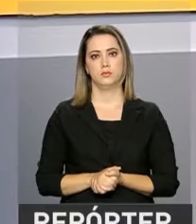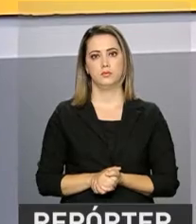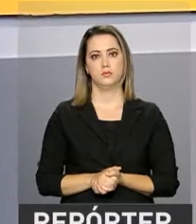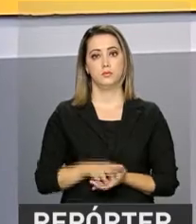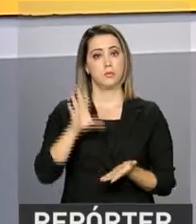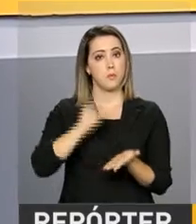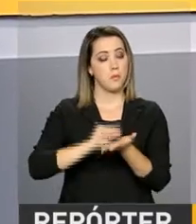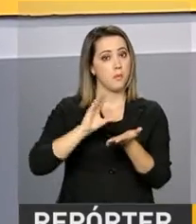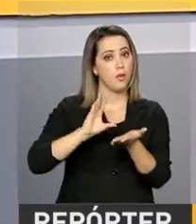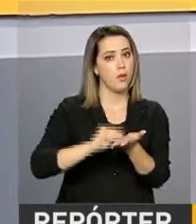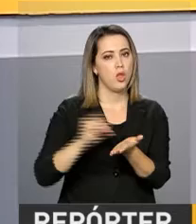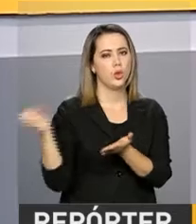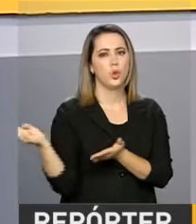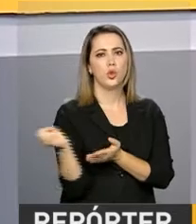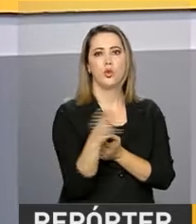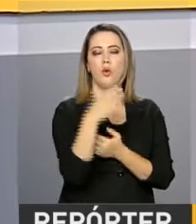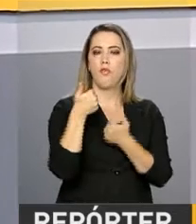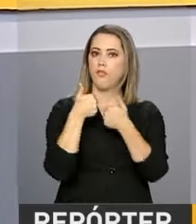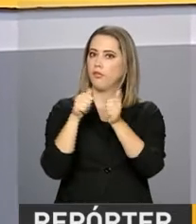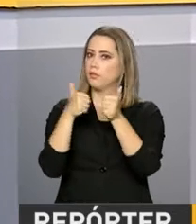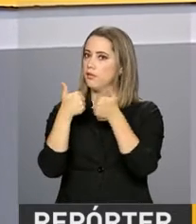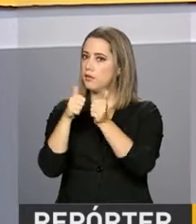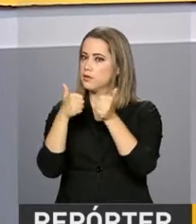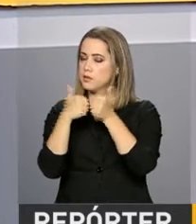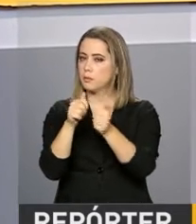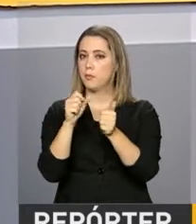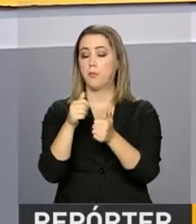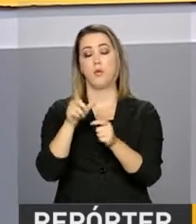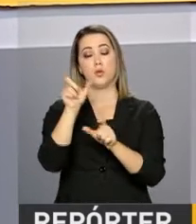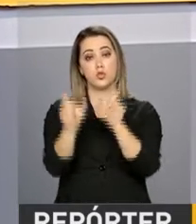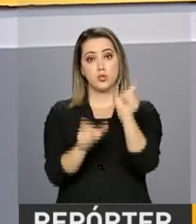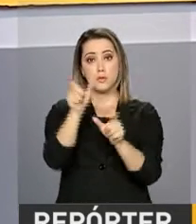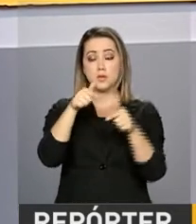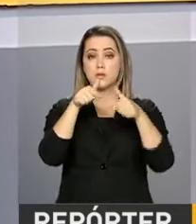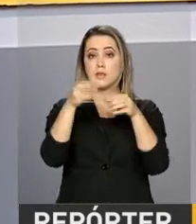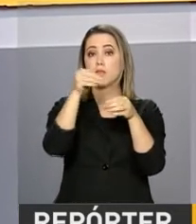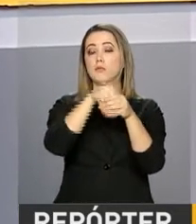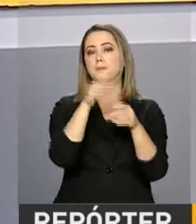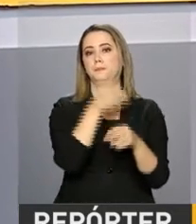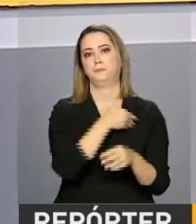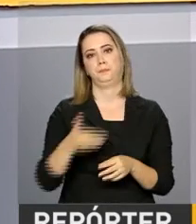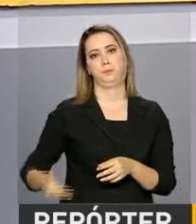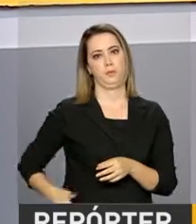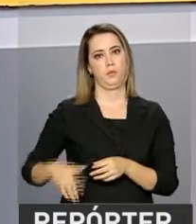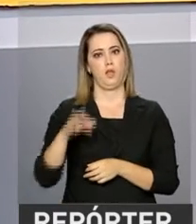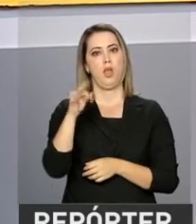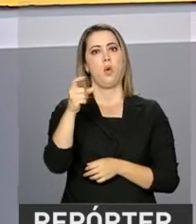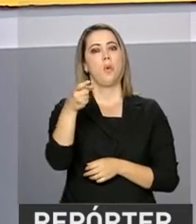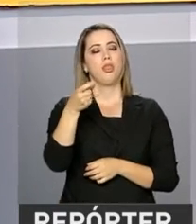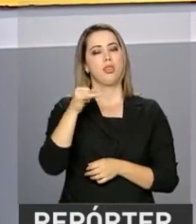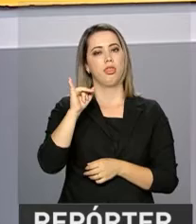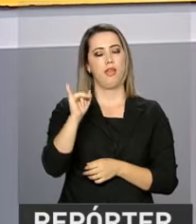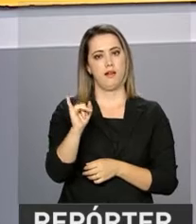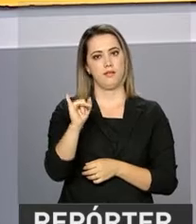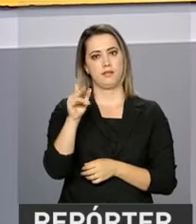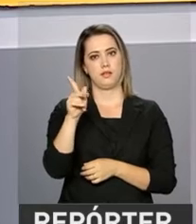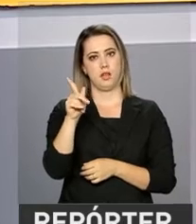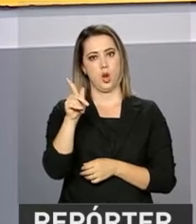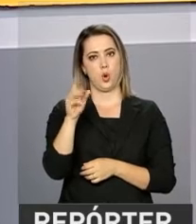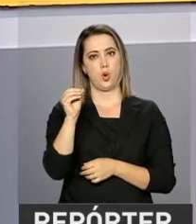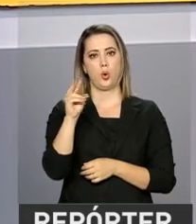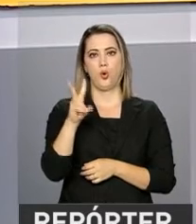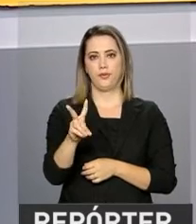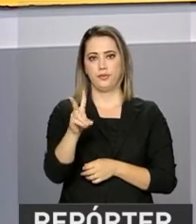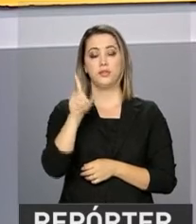um aplicativo tem inovado o serviço de transporte de servidores públicos é o táxi gov que já gerou uma economia de